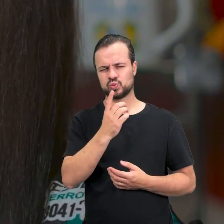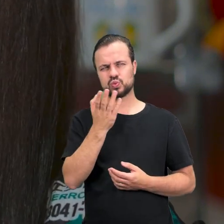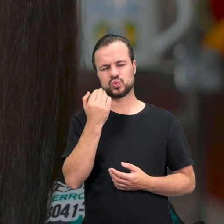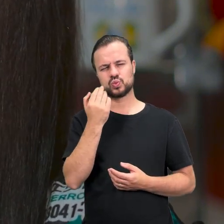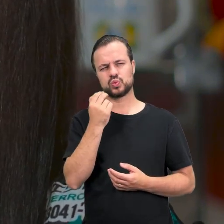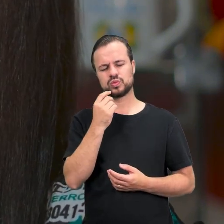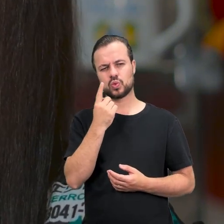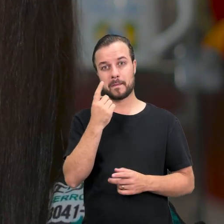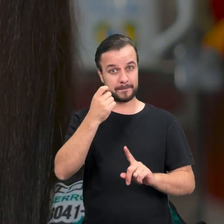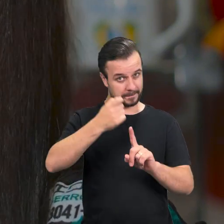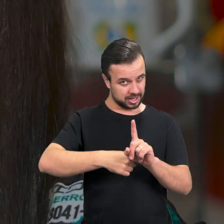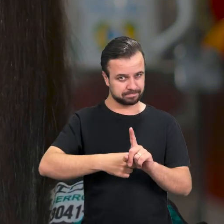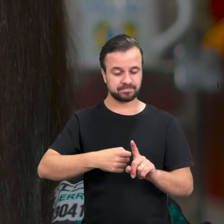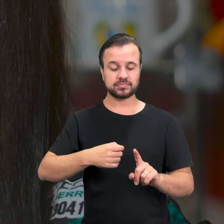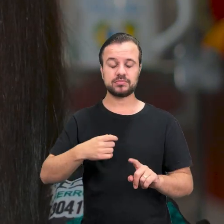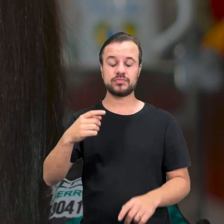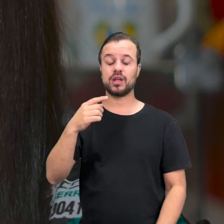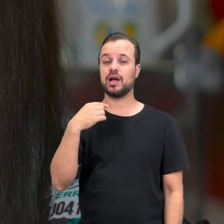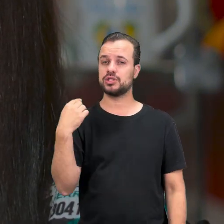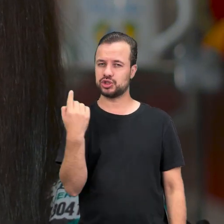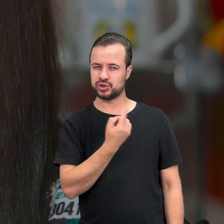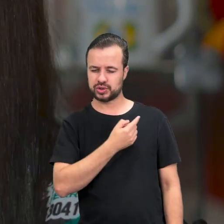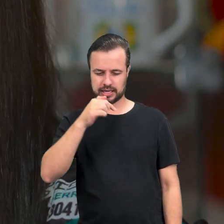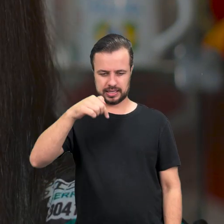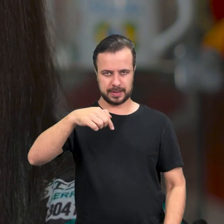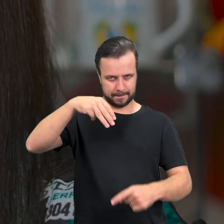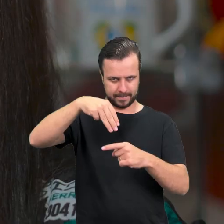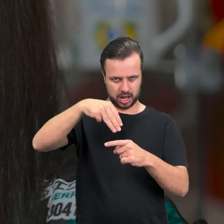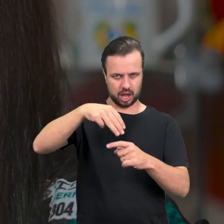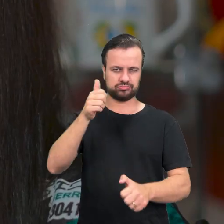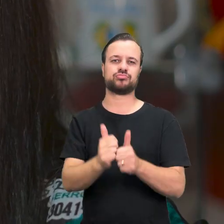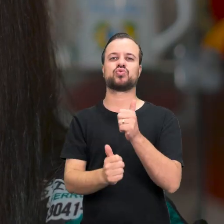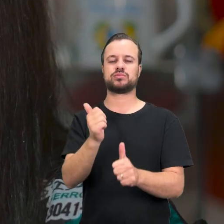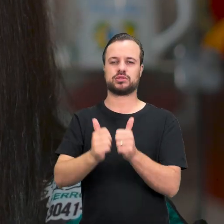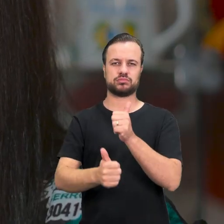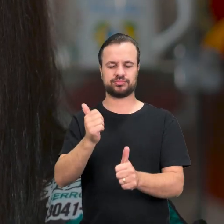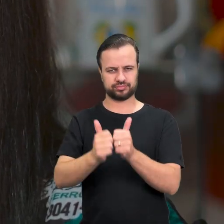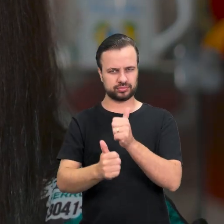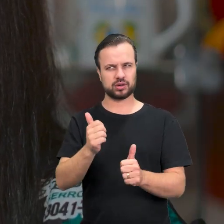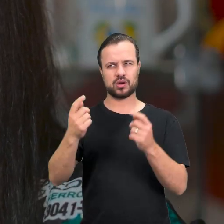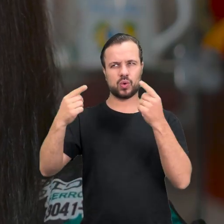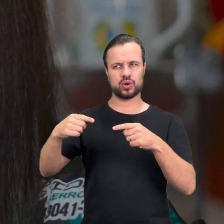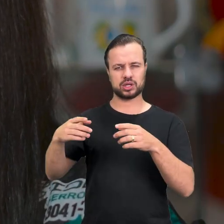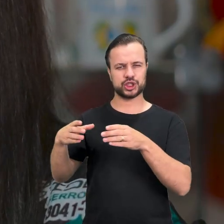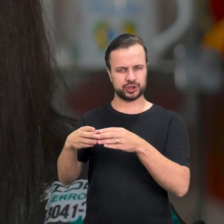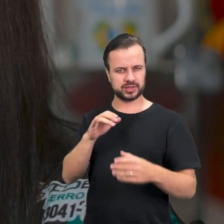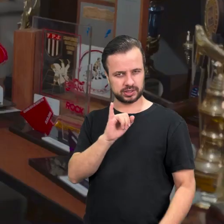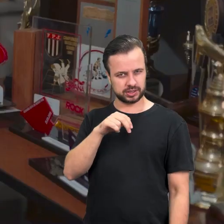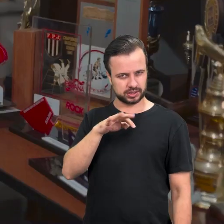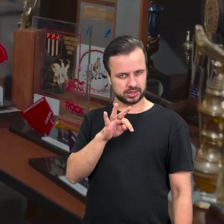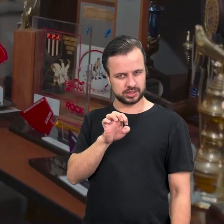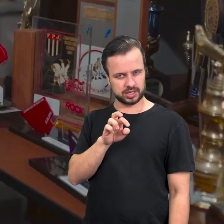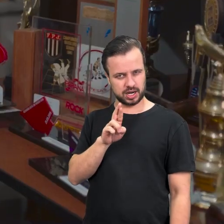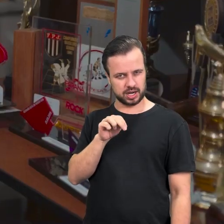um mês que nós jogamos aqui em Maringá, aí nós, contra o Internacional, aí nós descemos, tinha